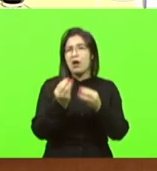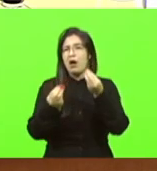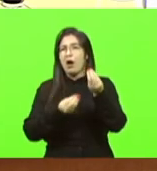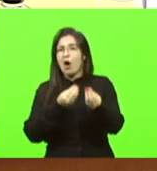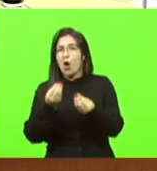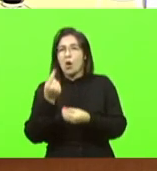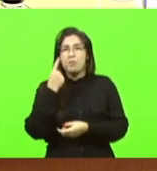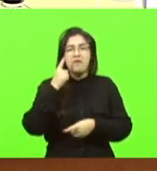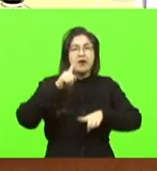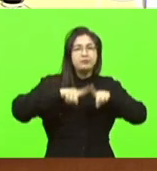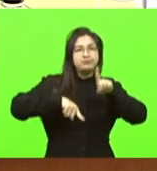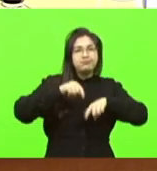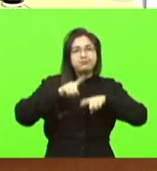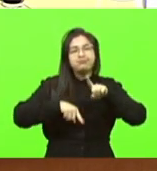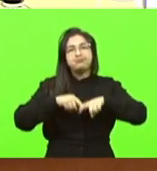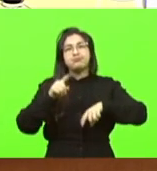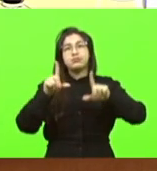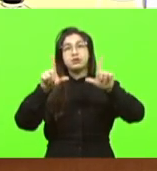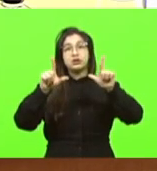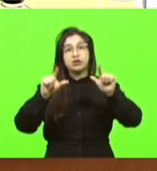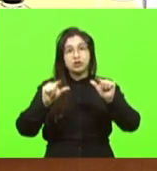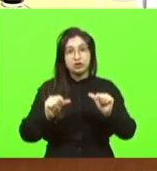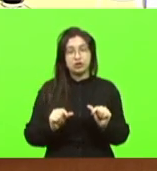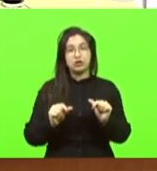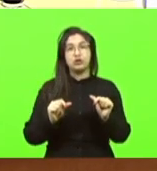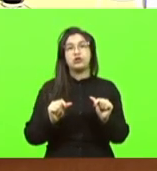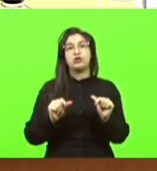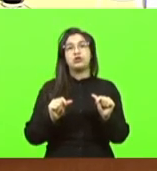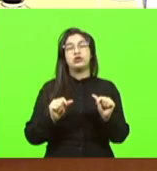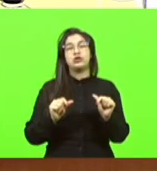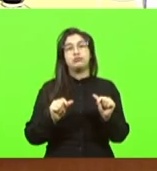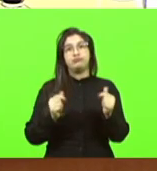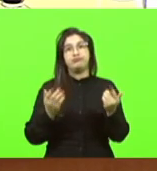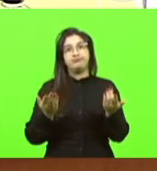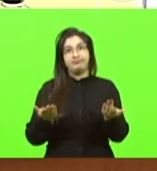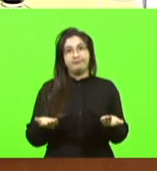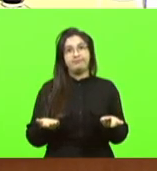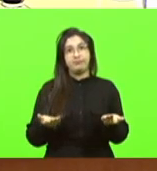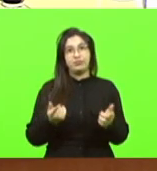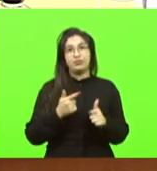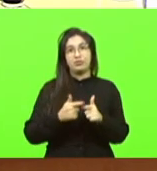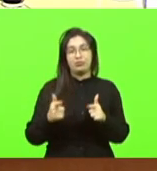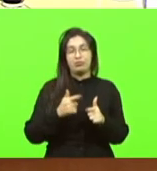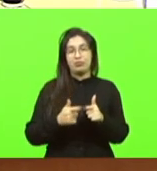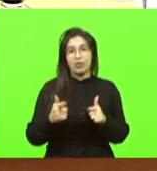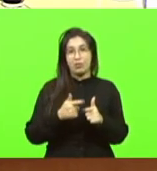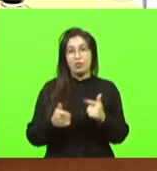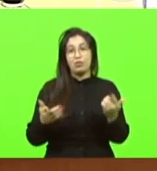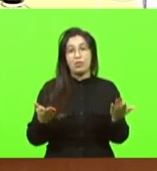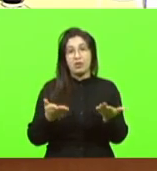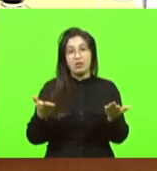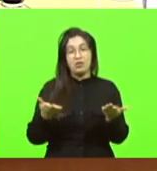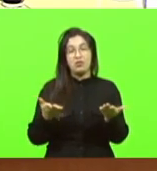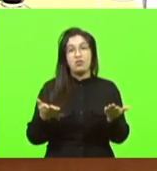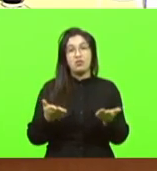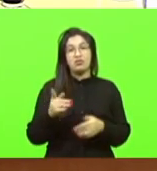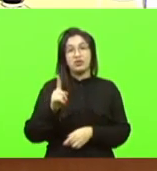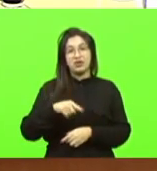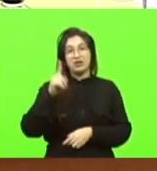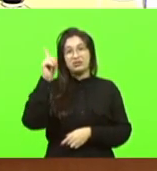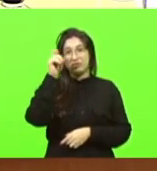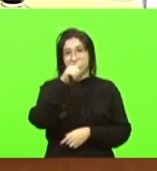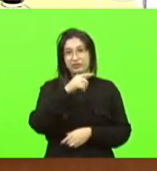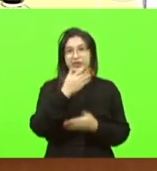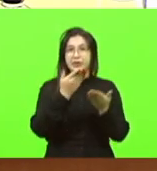forma em Minimizar isso que se se coloca hoje como uma dificuldade